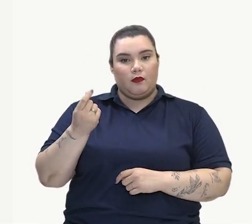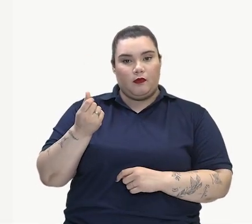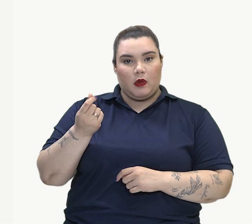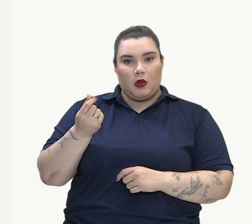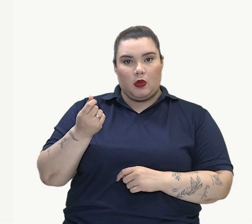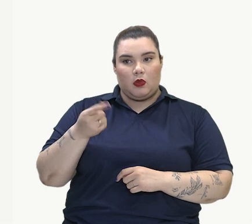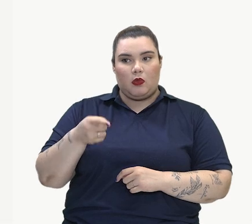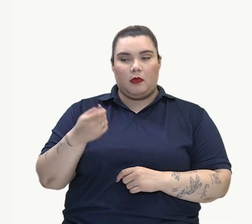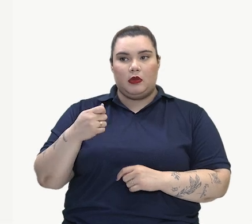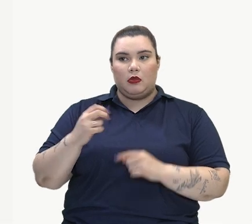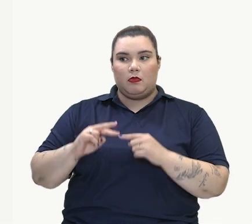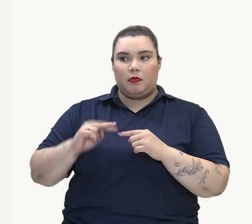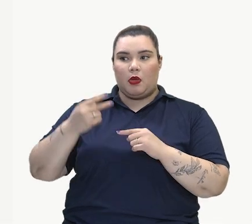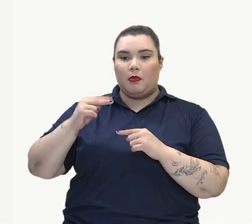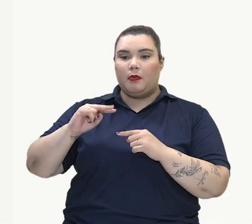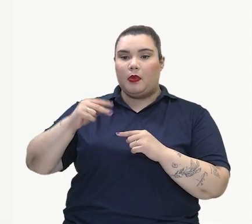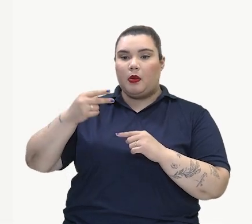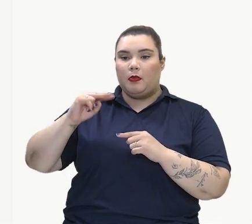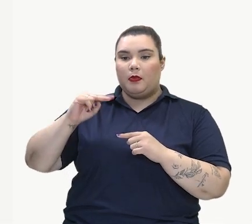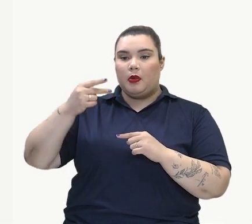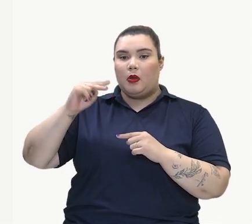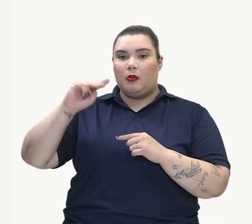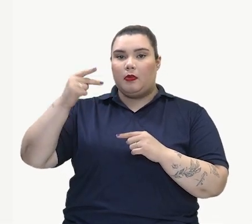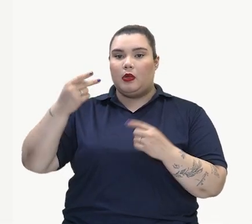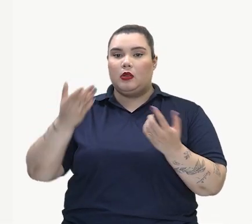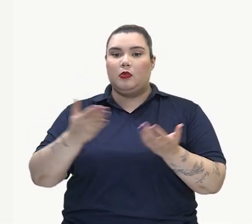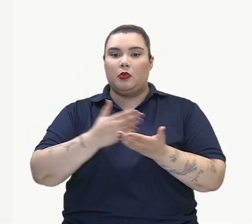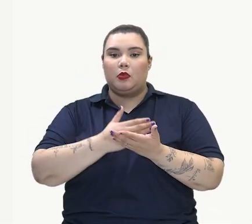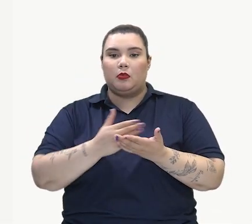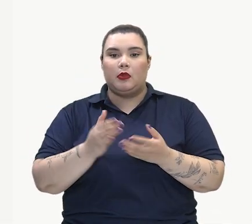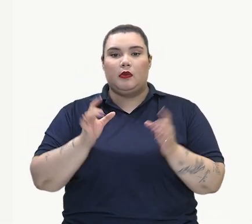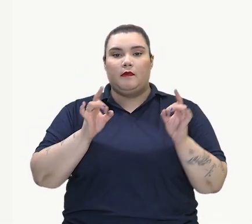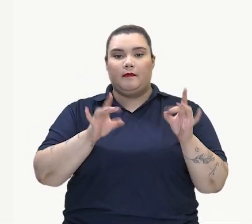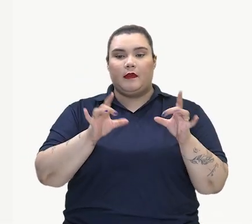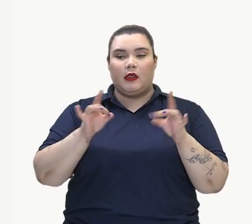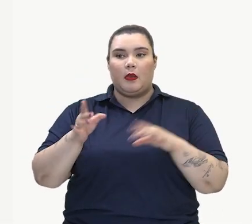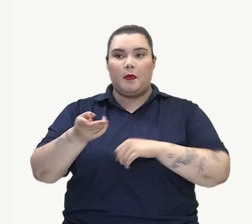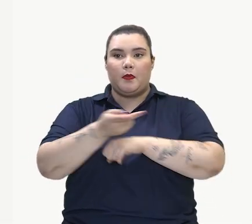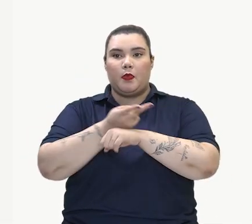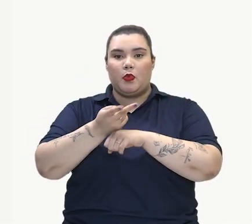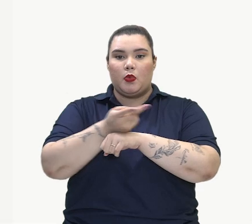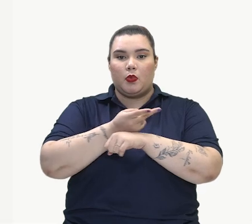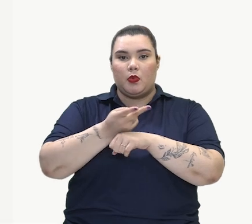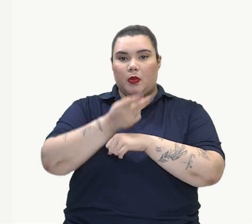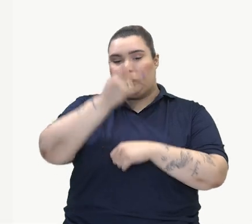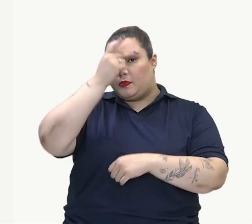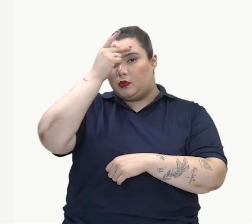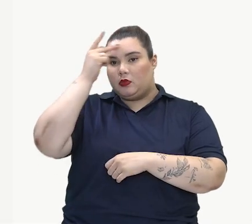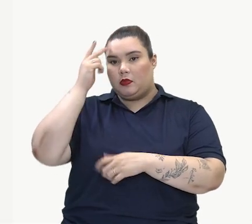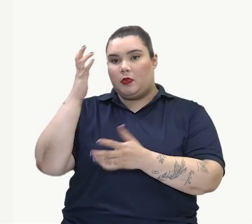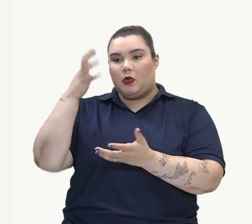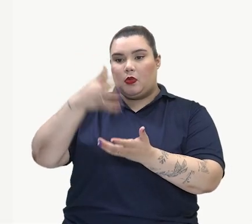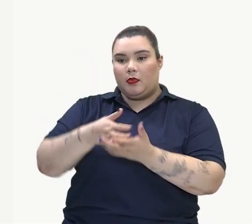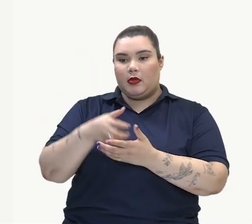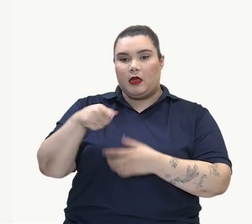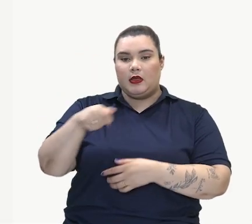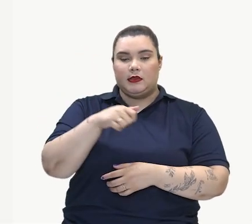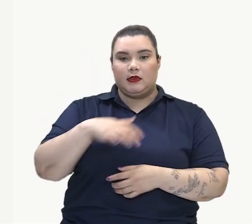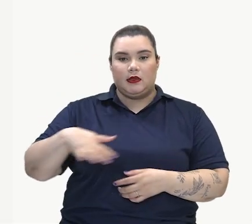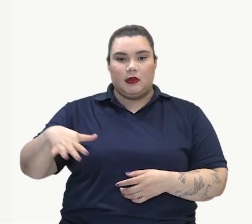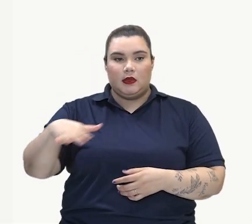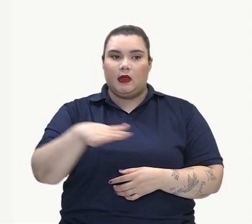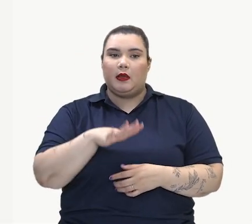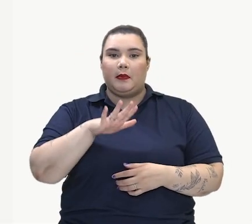aumente. Então, eles começam a vender, a buscar pessoas para comprar esse território, dizendo que